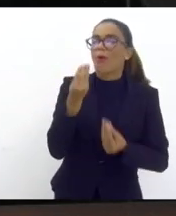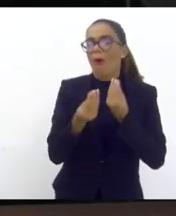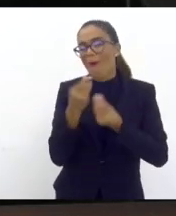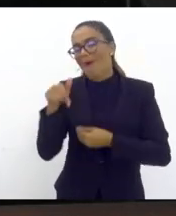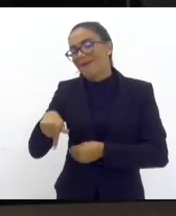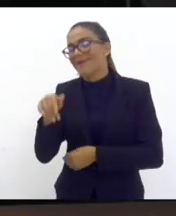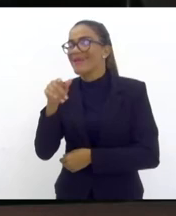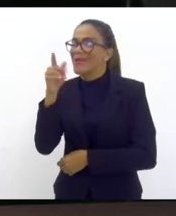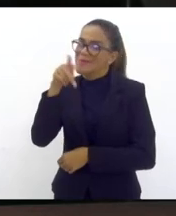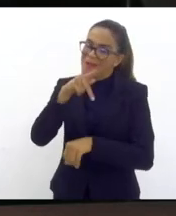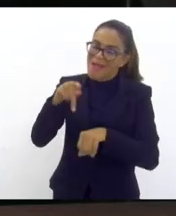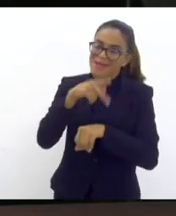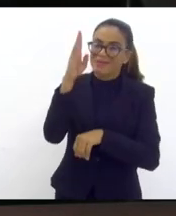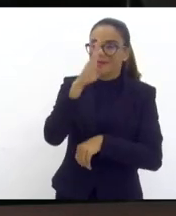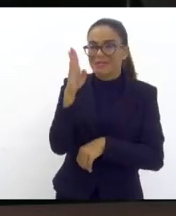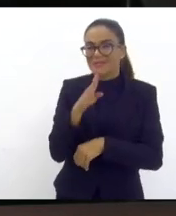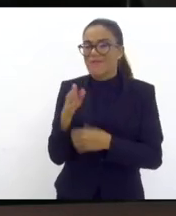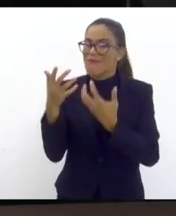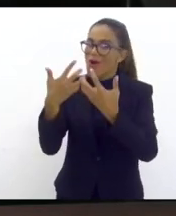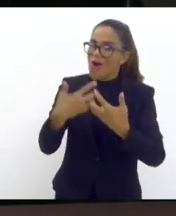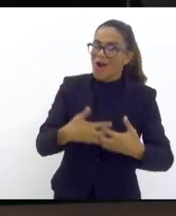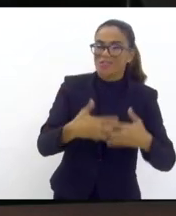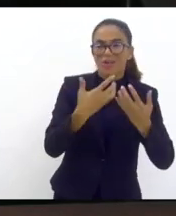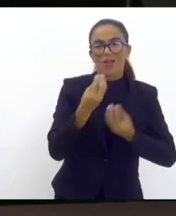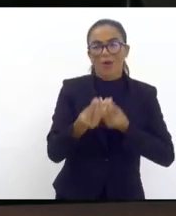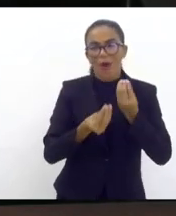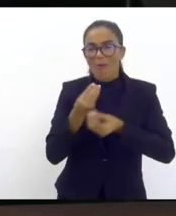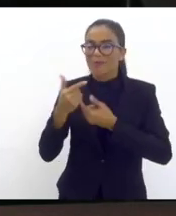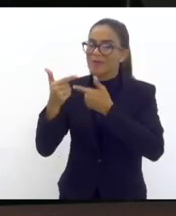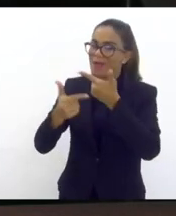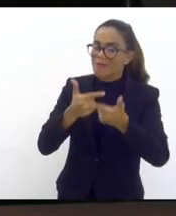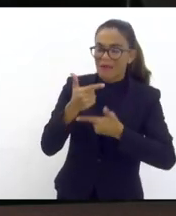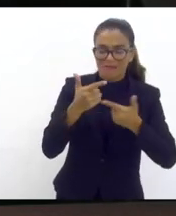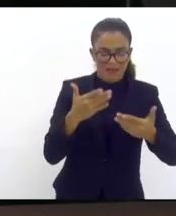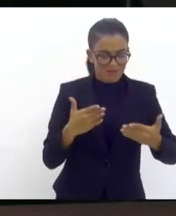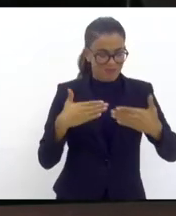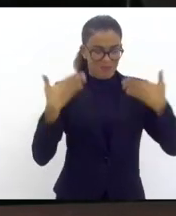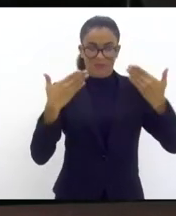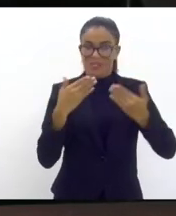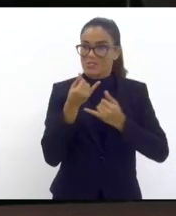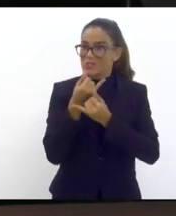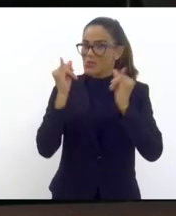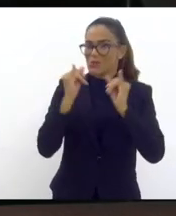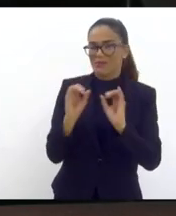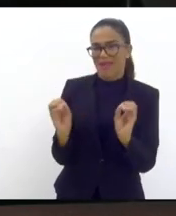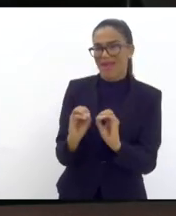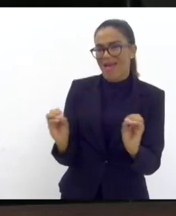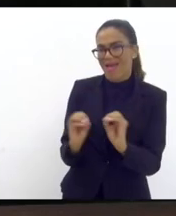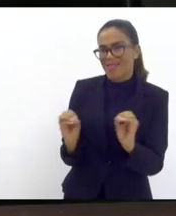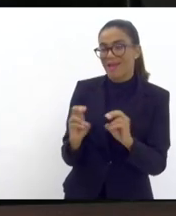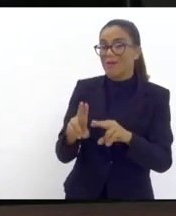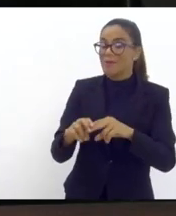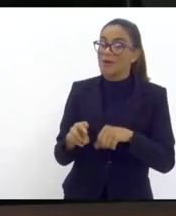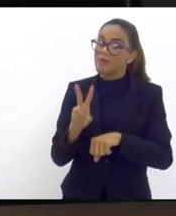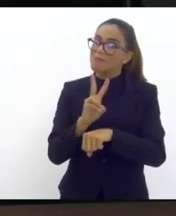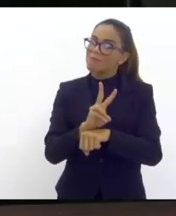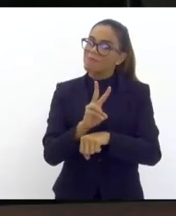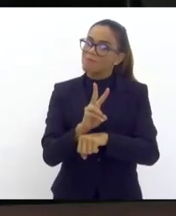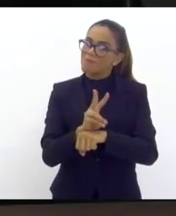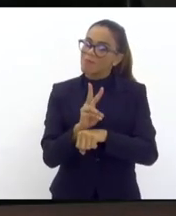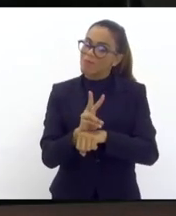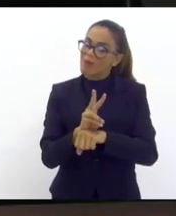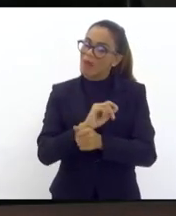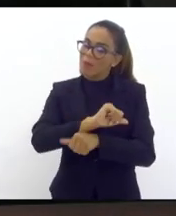nosso país não espantará ninguém caso O provisório se torne